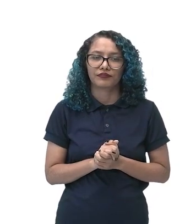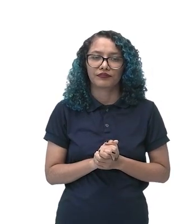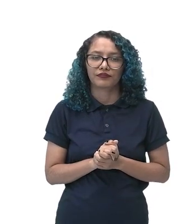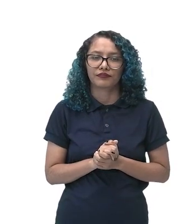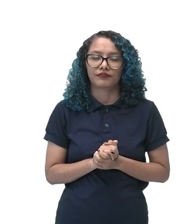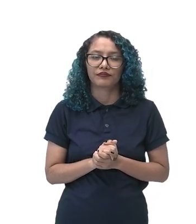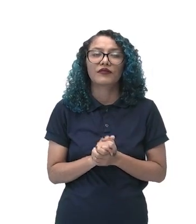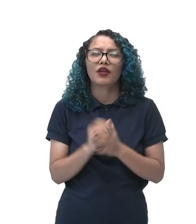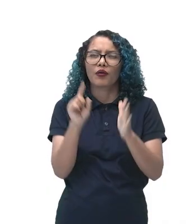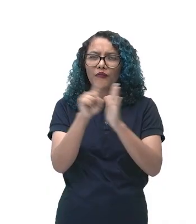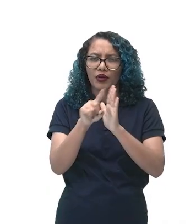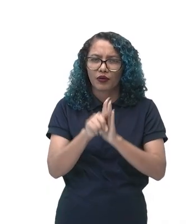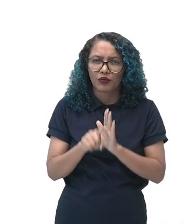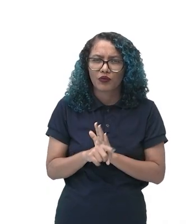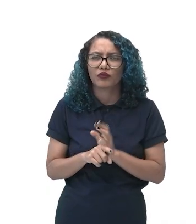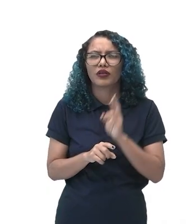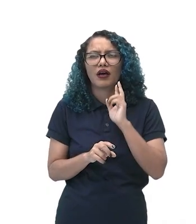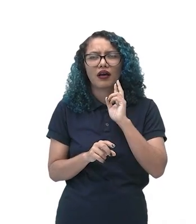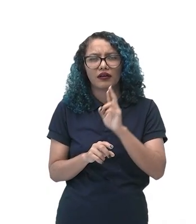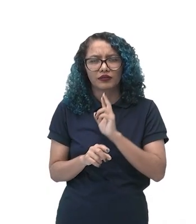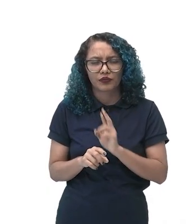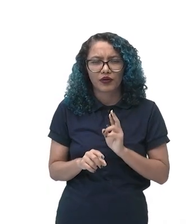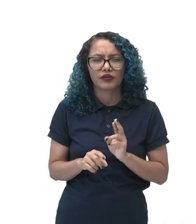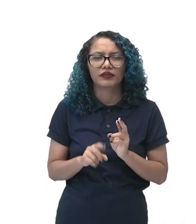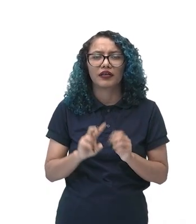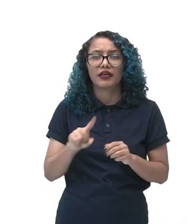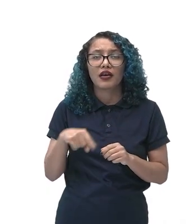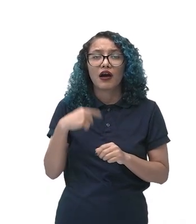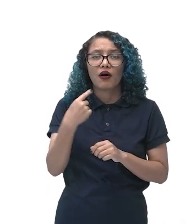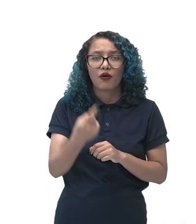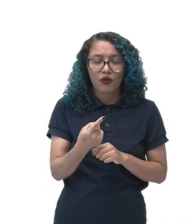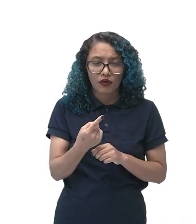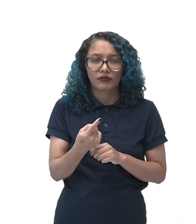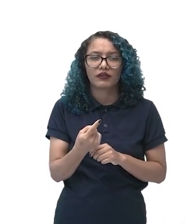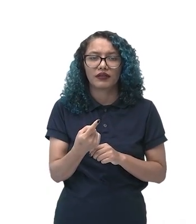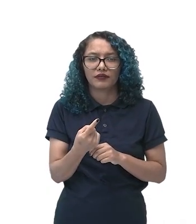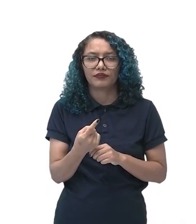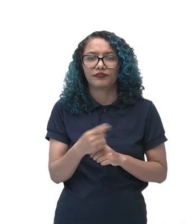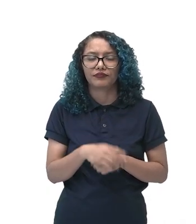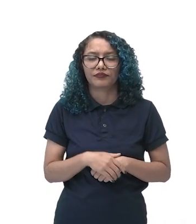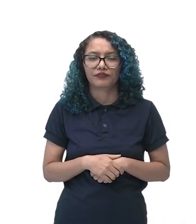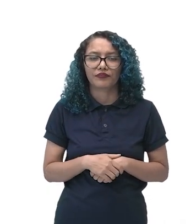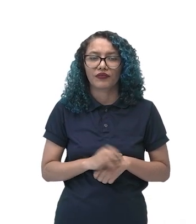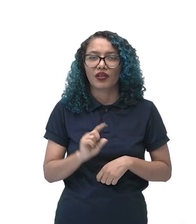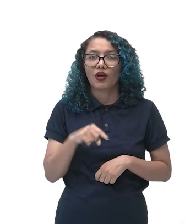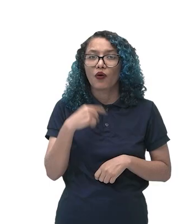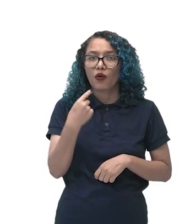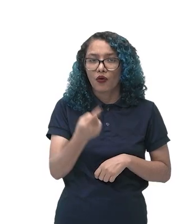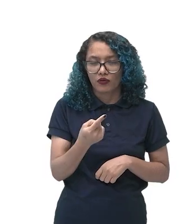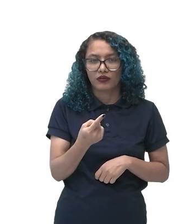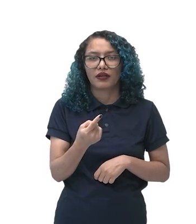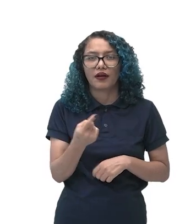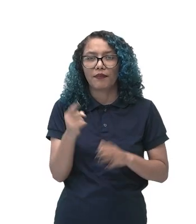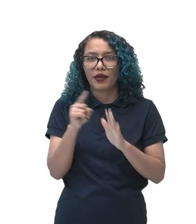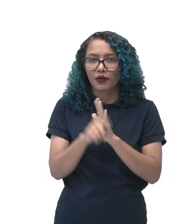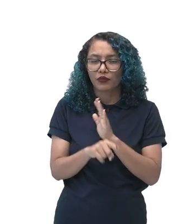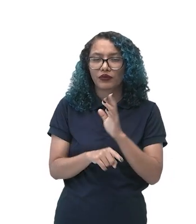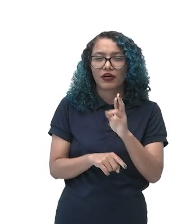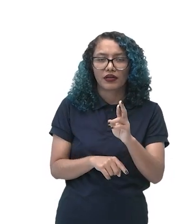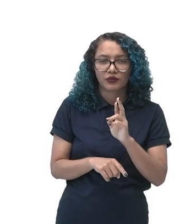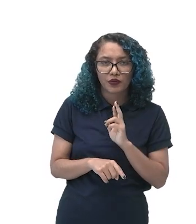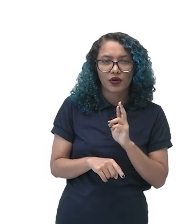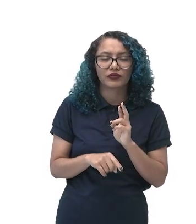de pergunta e resposta, quando vai para a próxima rodada, a próxima alternância de fala, aí só vem